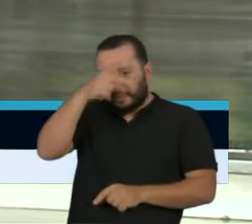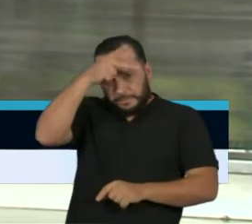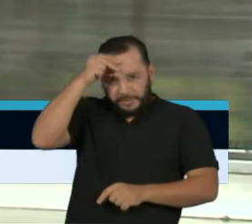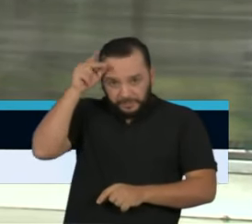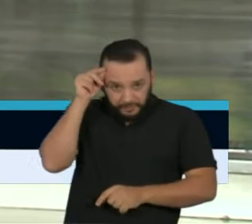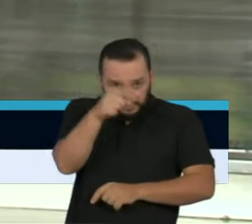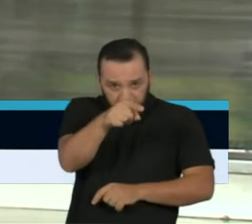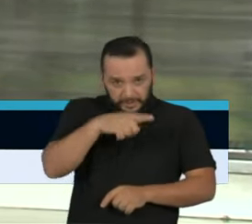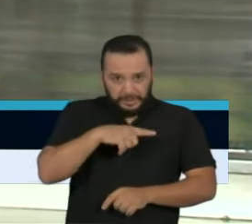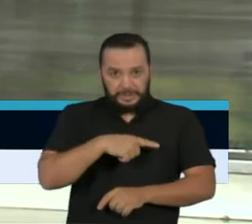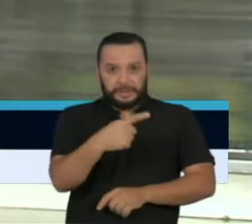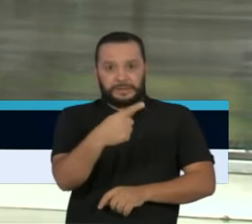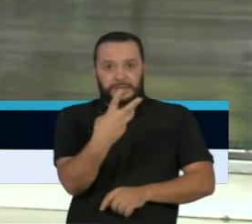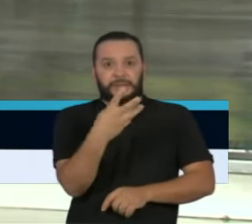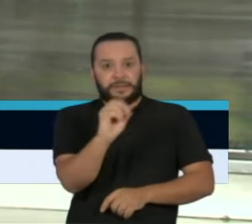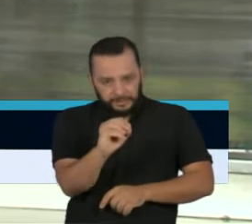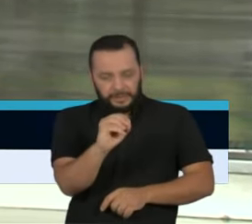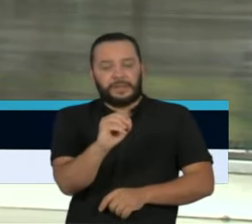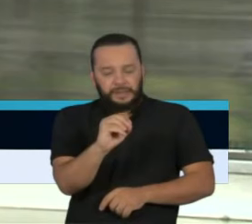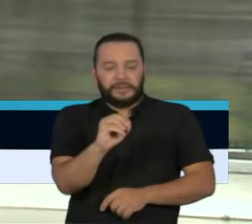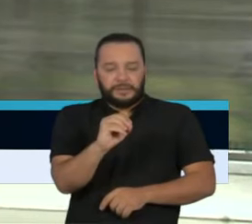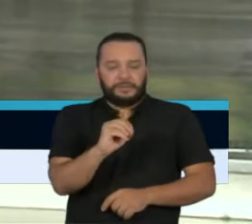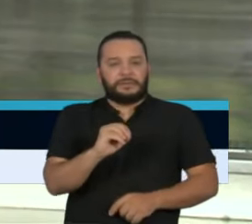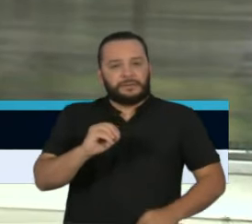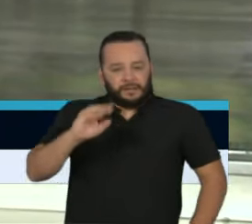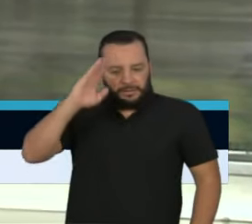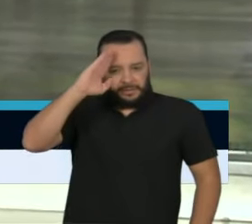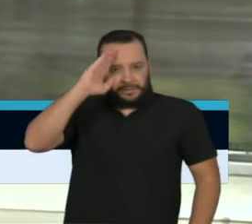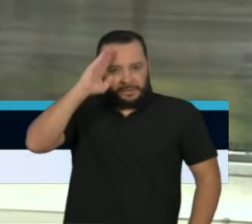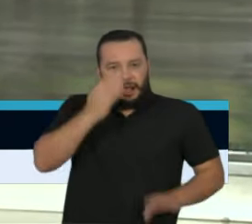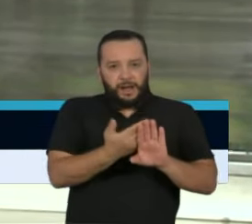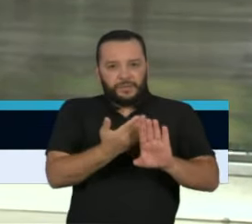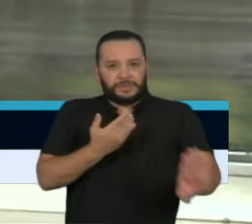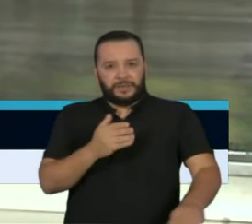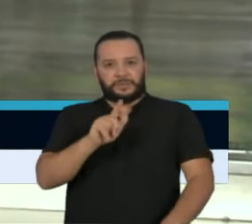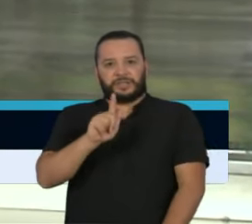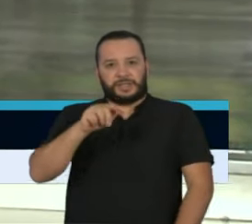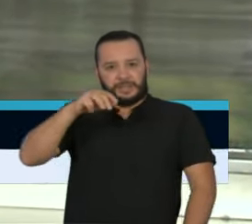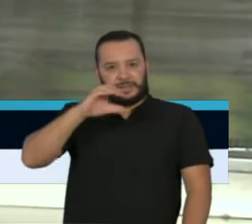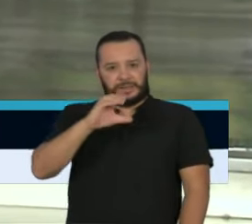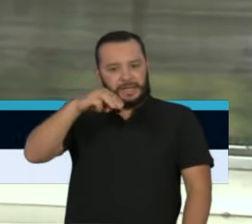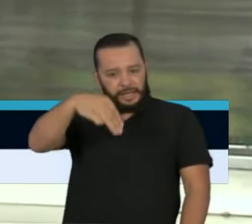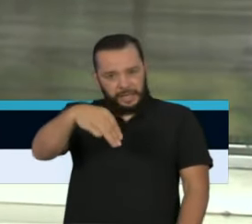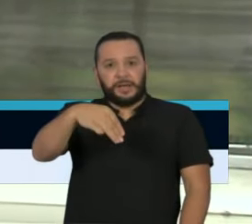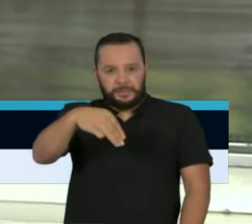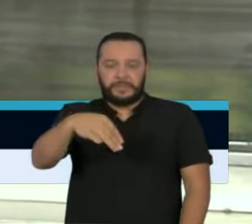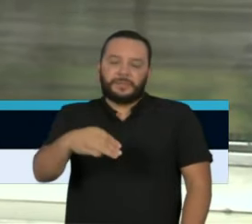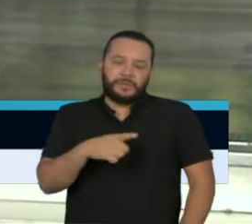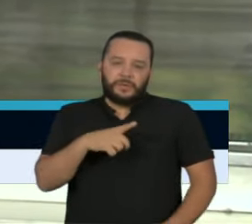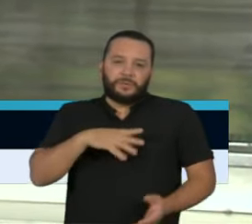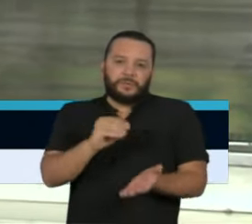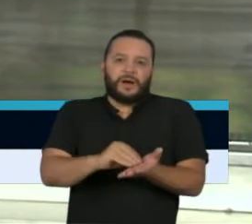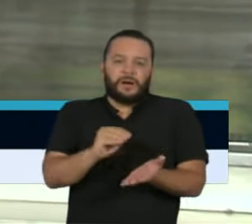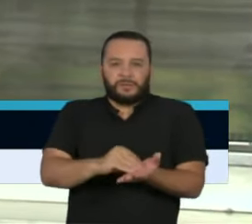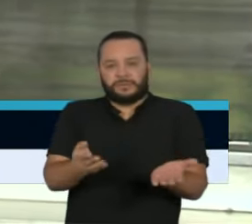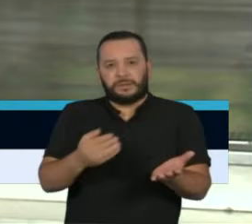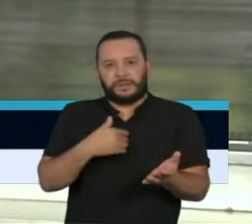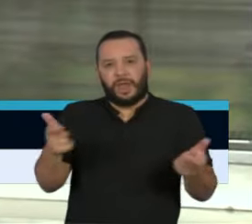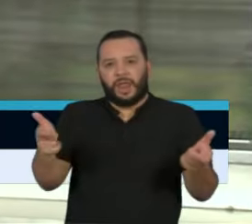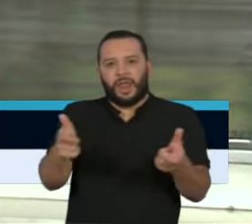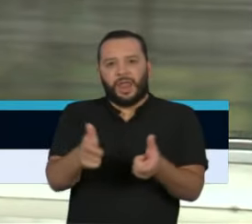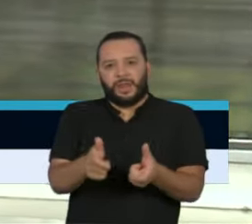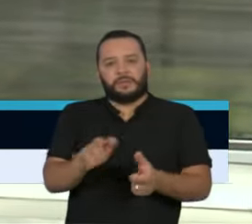guardas afastados. O senhor deu posse em dezembro, 124, é um número expressivo para a cidade de São Paulo. Obrigado.